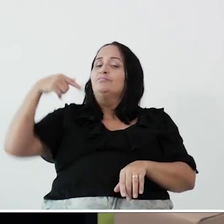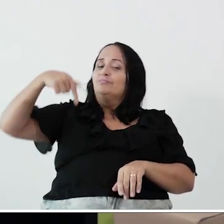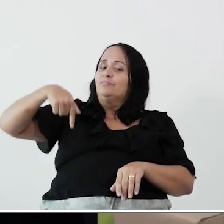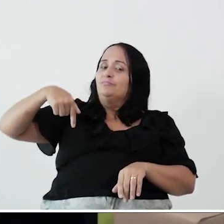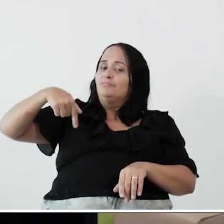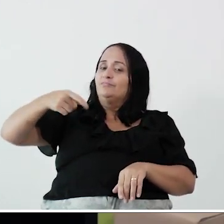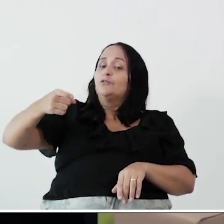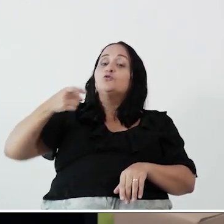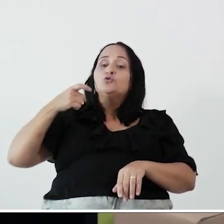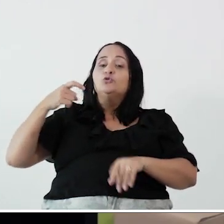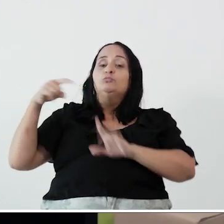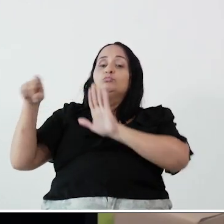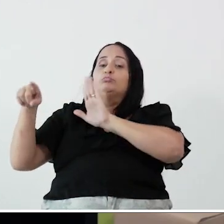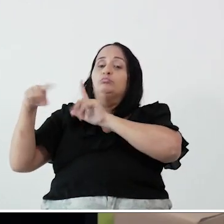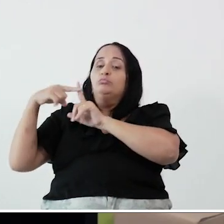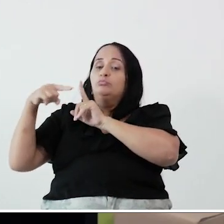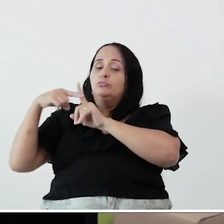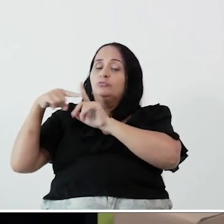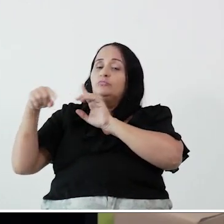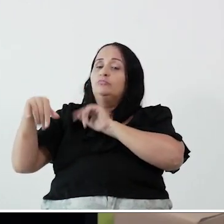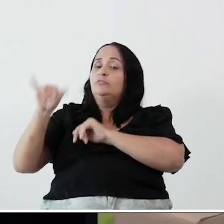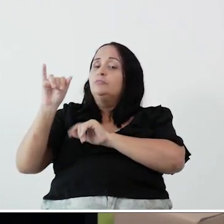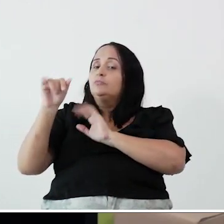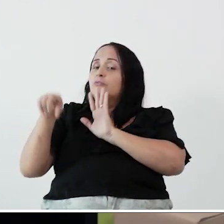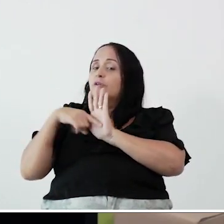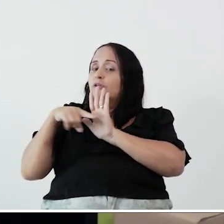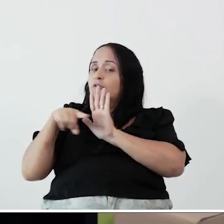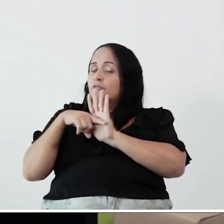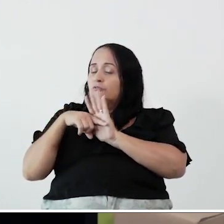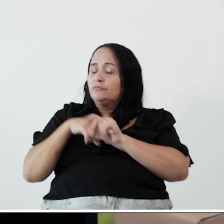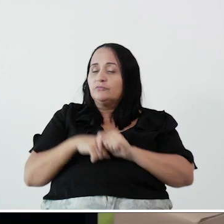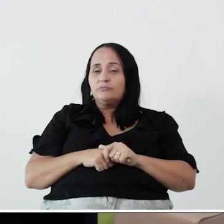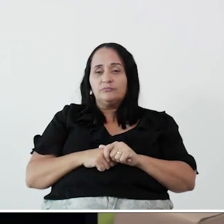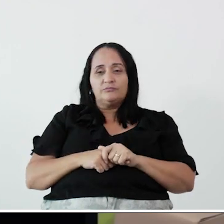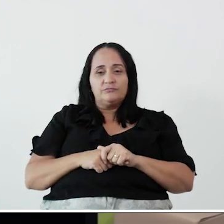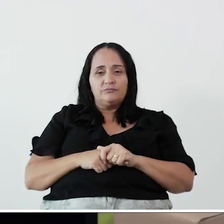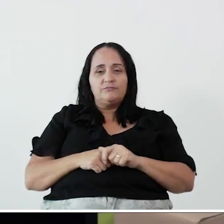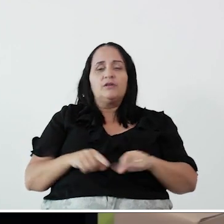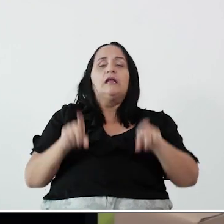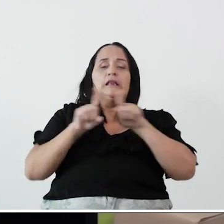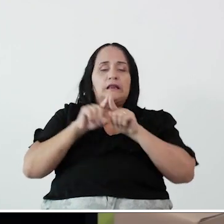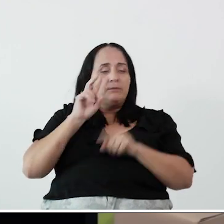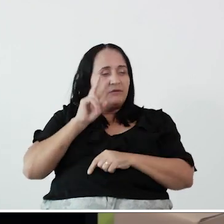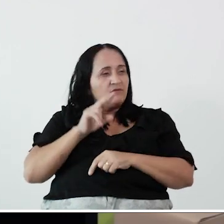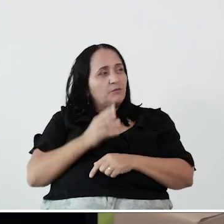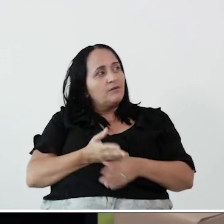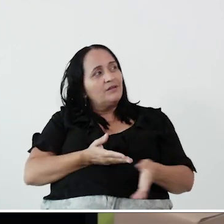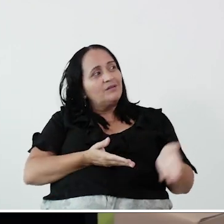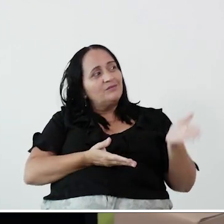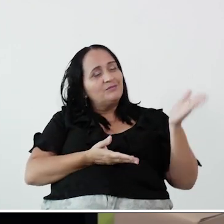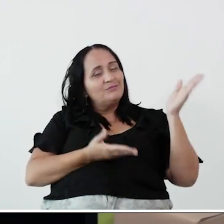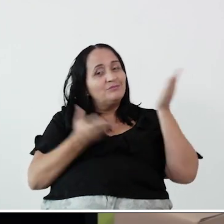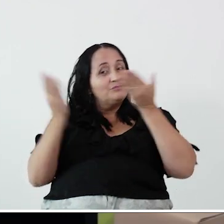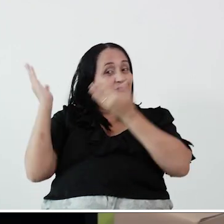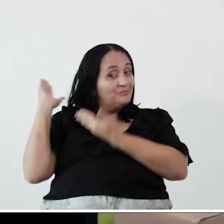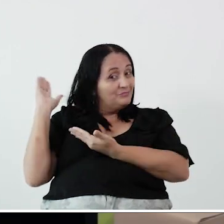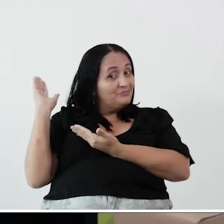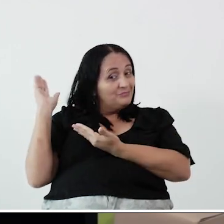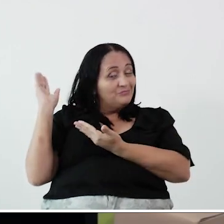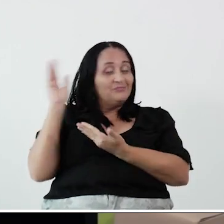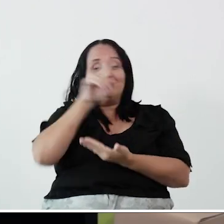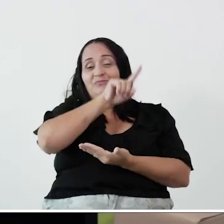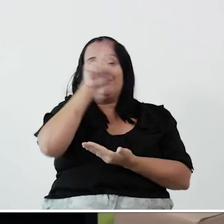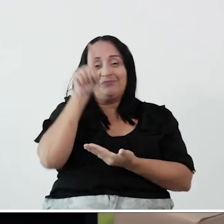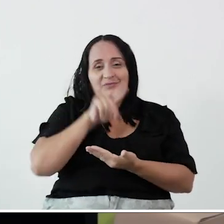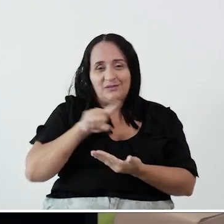x positivo e y negativo. Com os números inteiros, nós reapresentamos o conjunto dos números